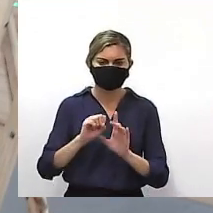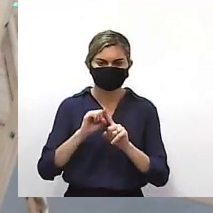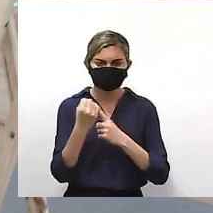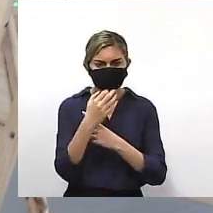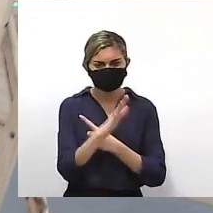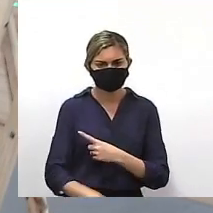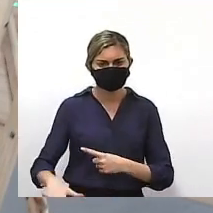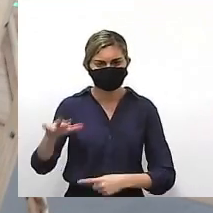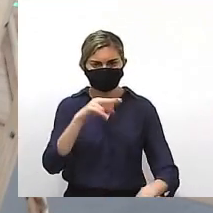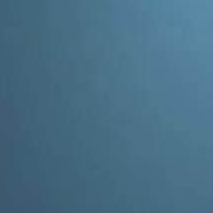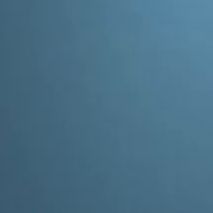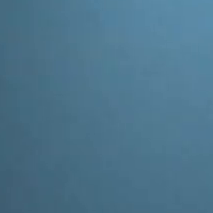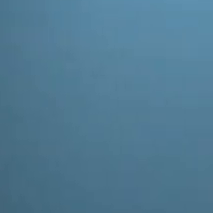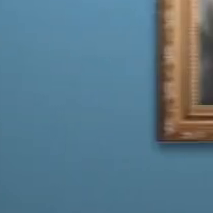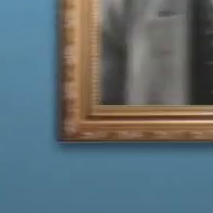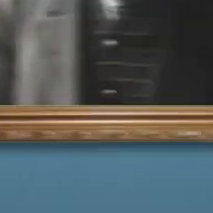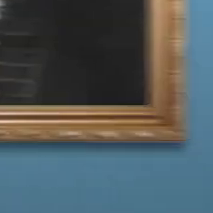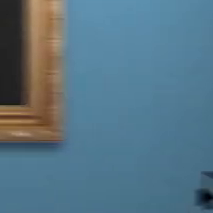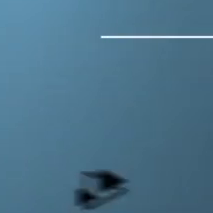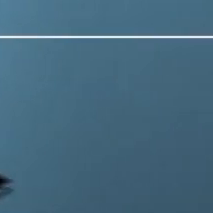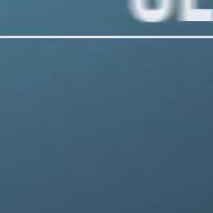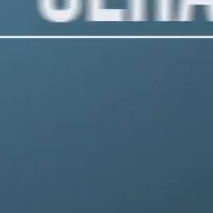Sociologia do Olhar.